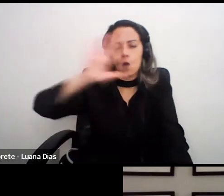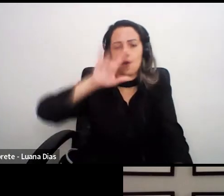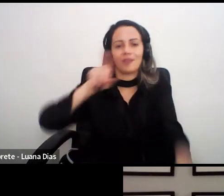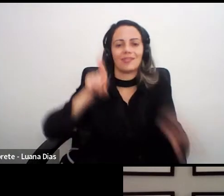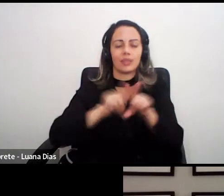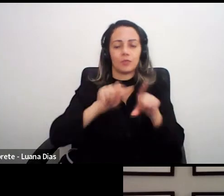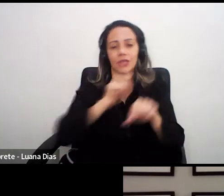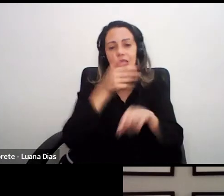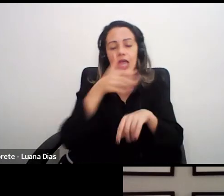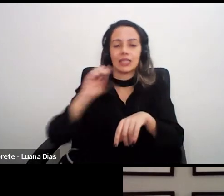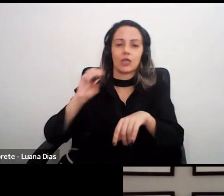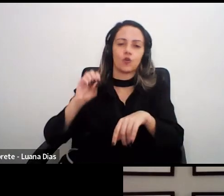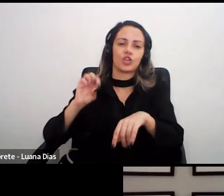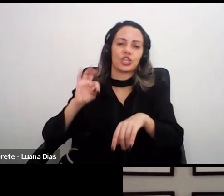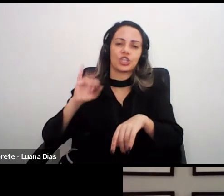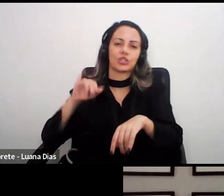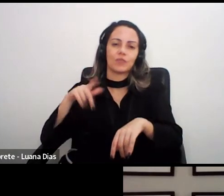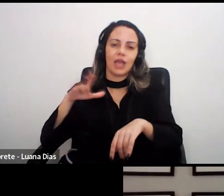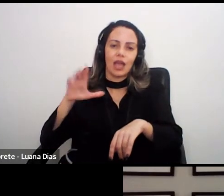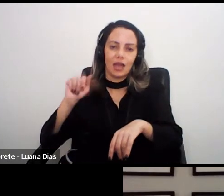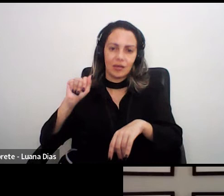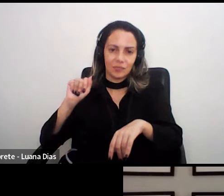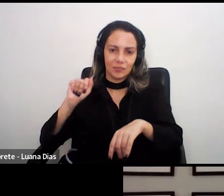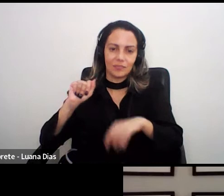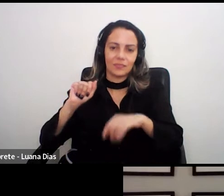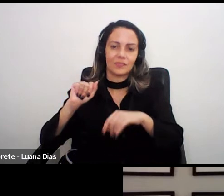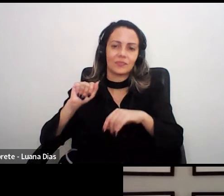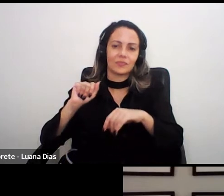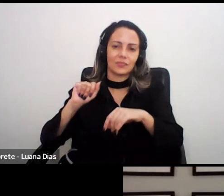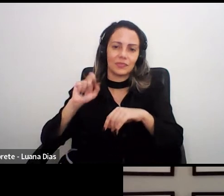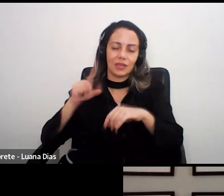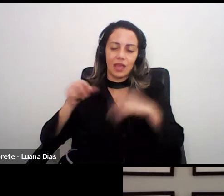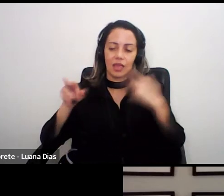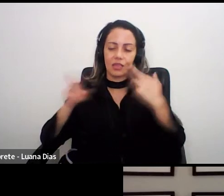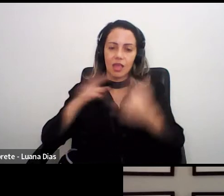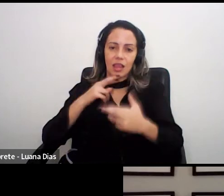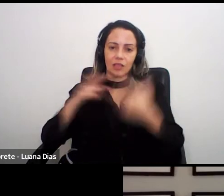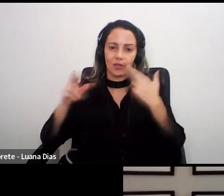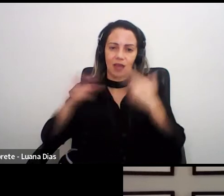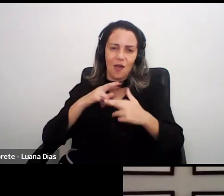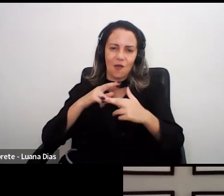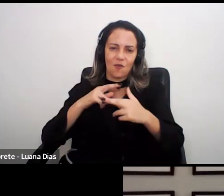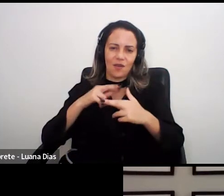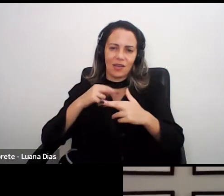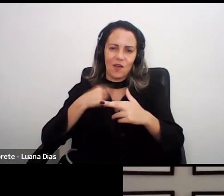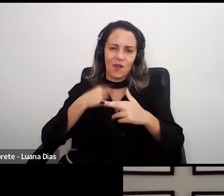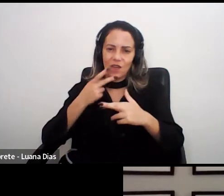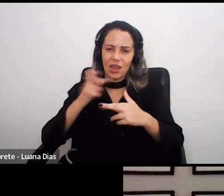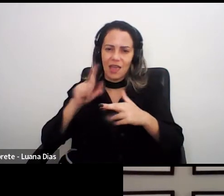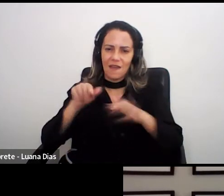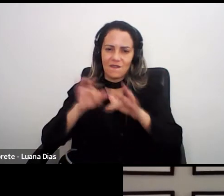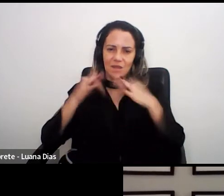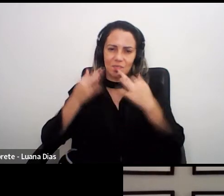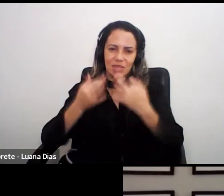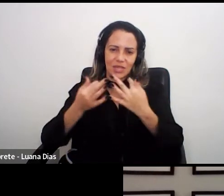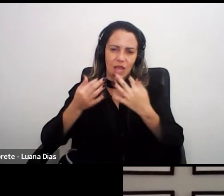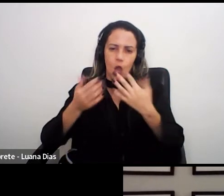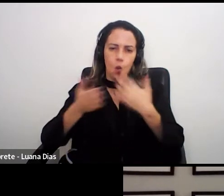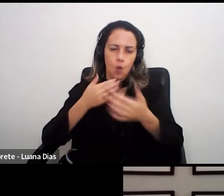são típicas de autocompositividade, que são as ações relacionais, família, que eu chamo de relacional, porque é qualquer tipo de